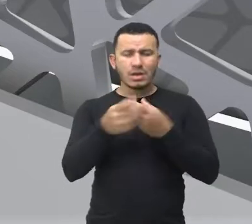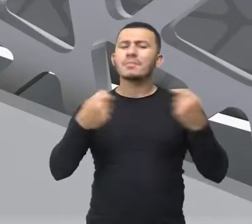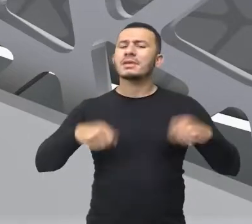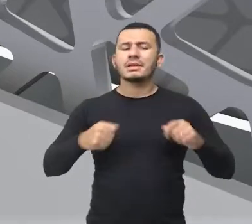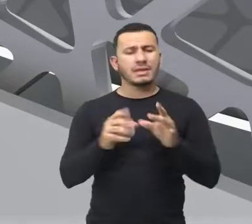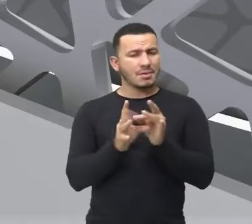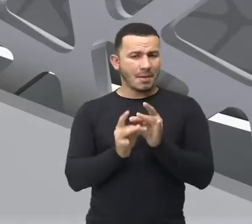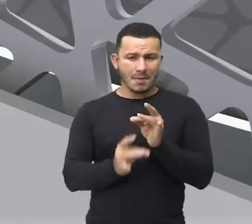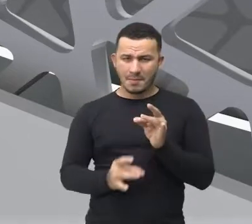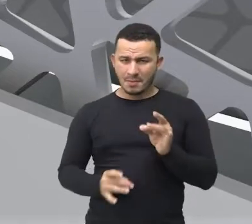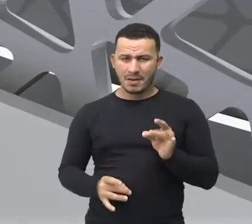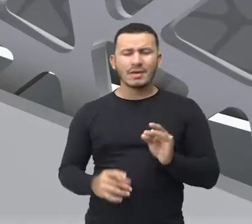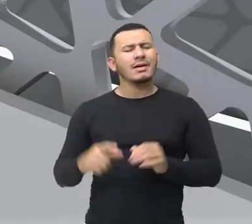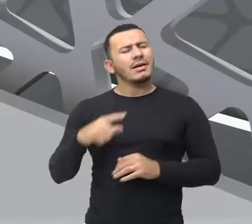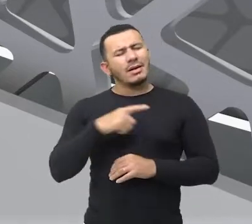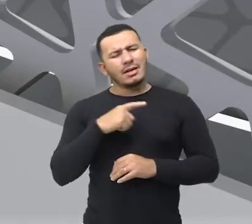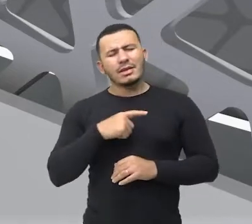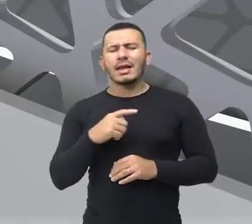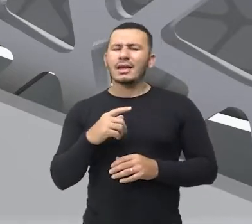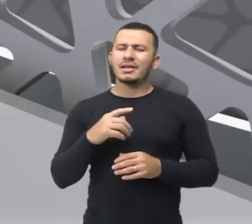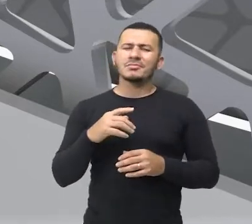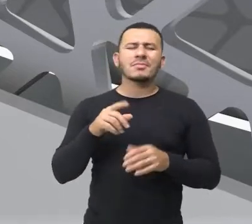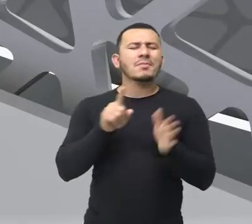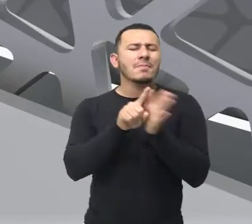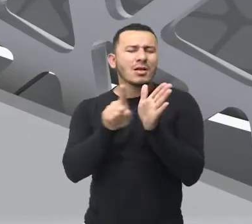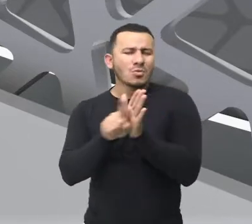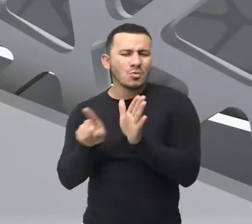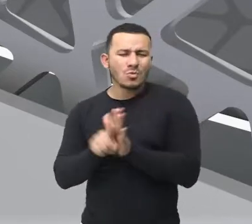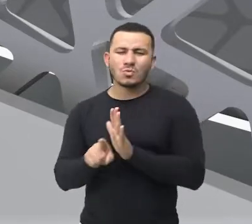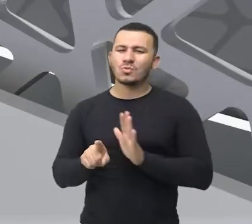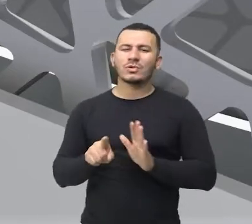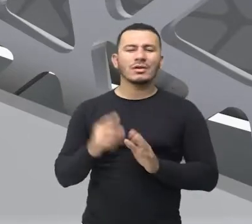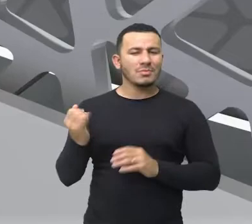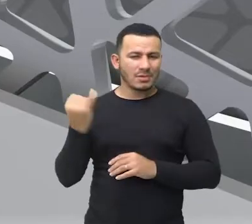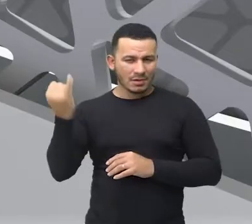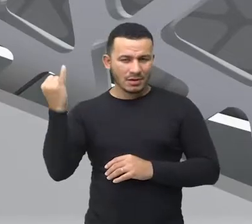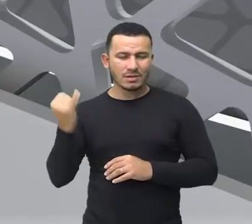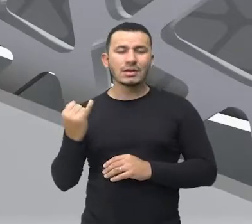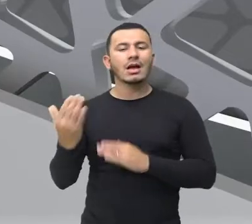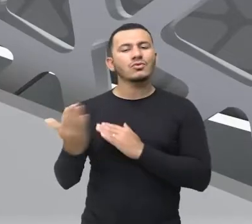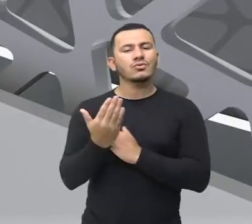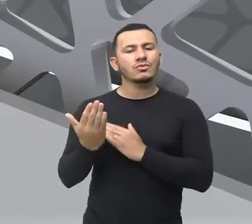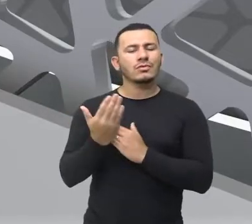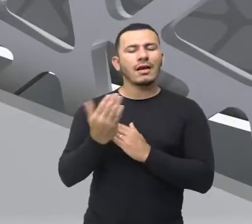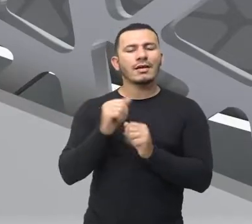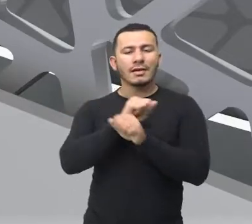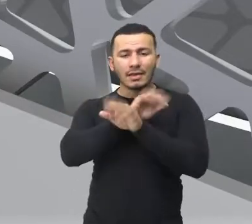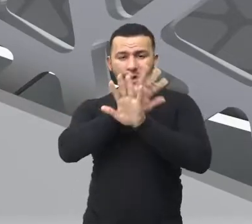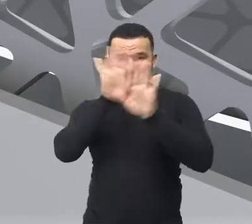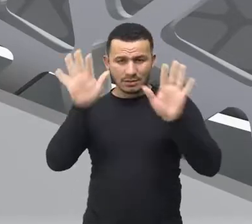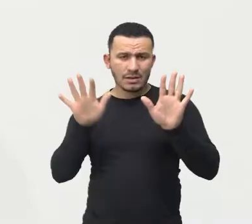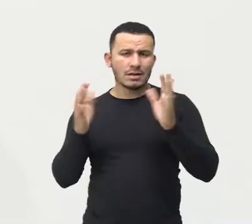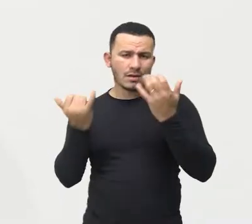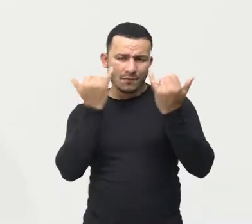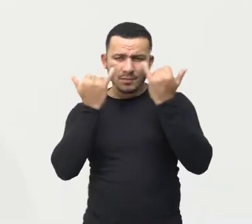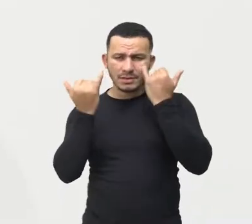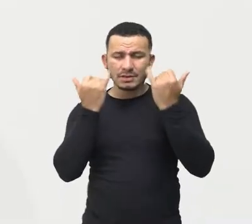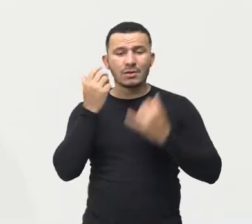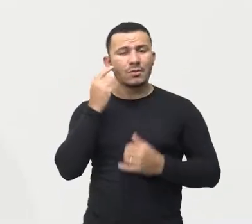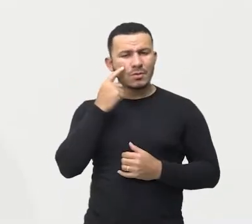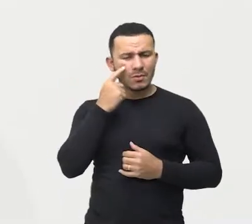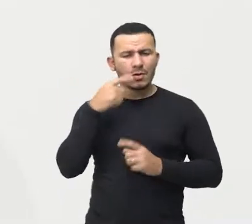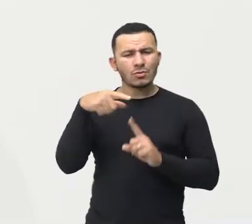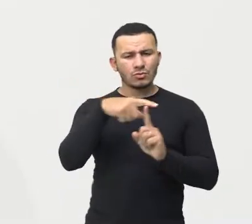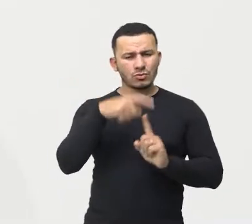certo? E existem algumas perguntinhas chaves que nos ajudam a compreender melhor esse fato. E quais são essas perguntas? Colocando aí